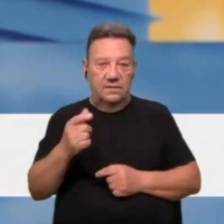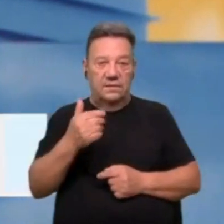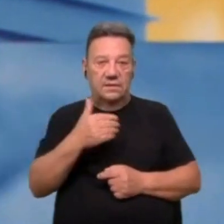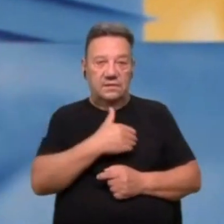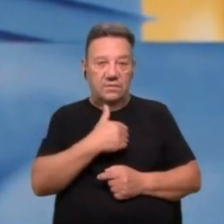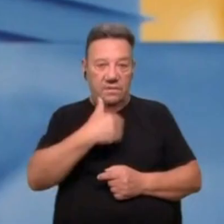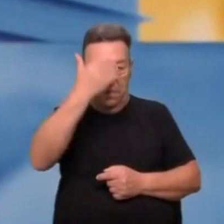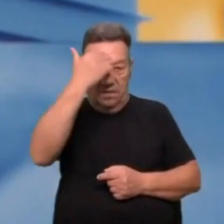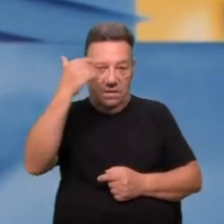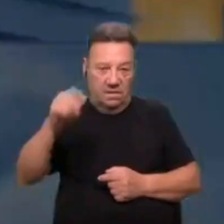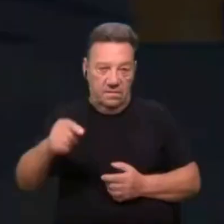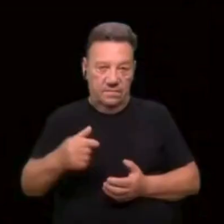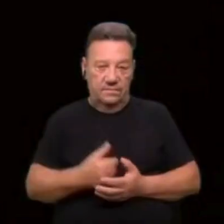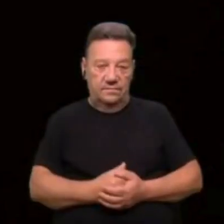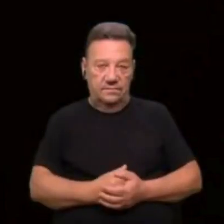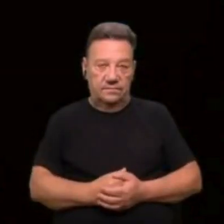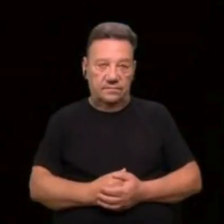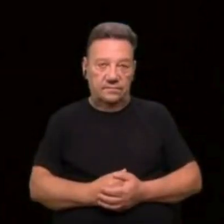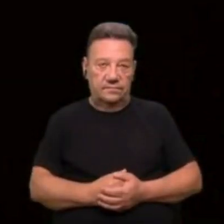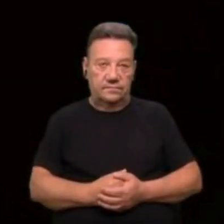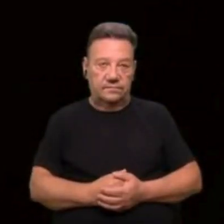saúde mental.